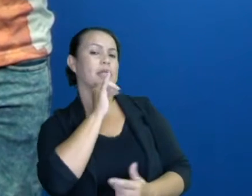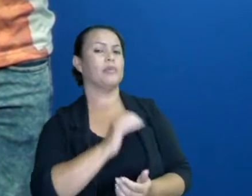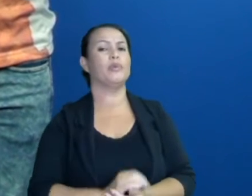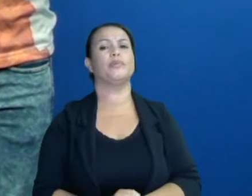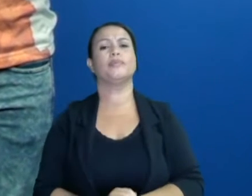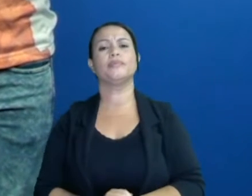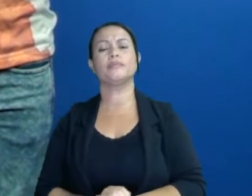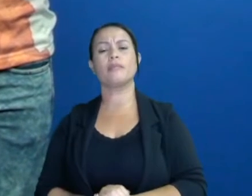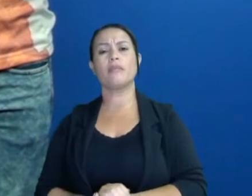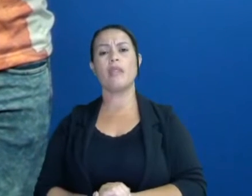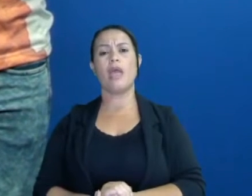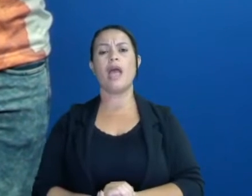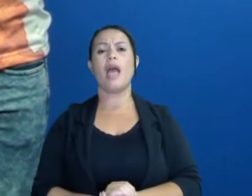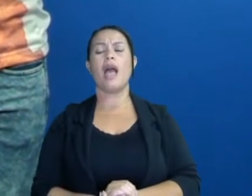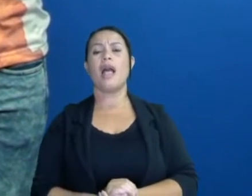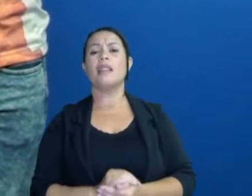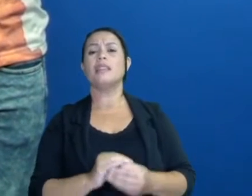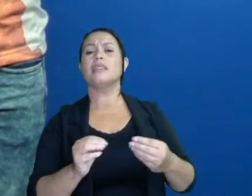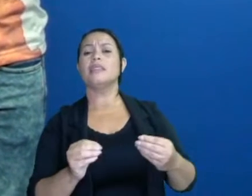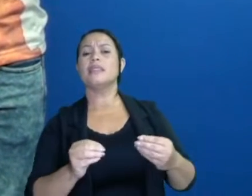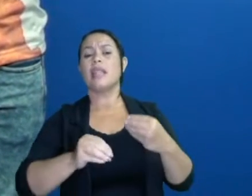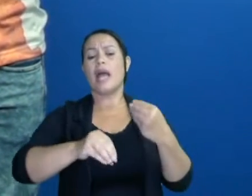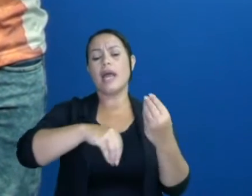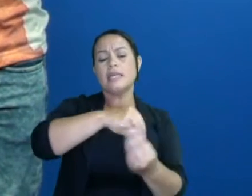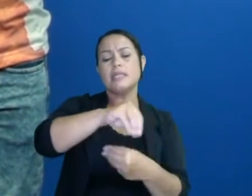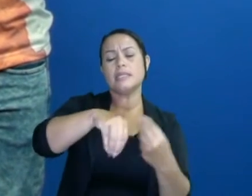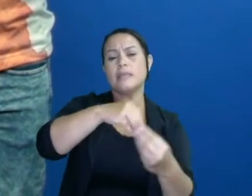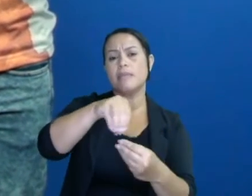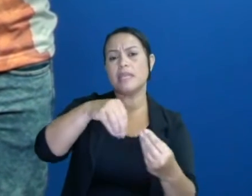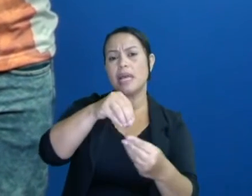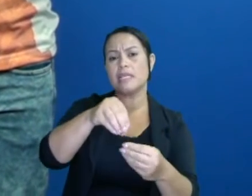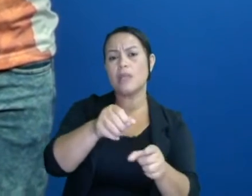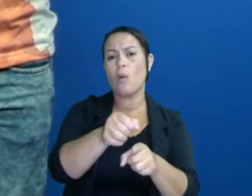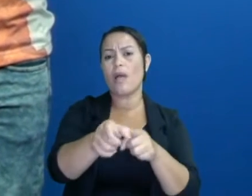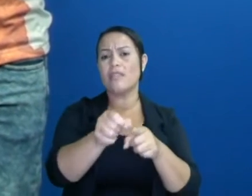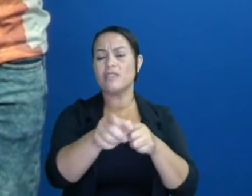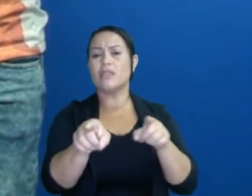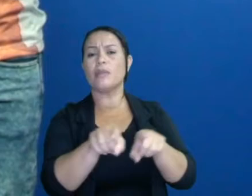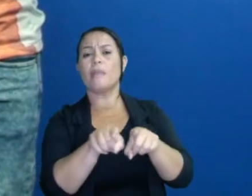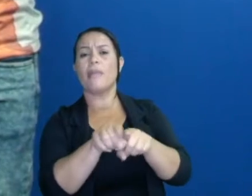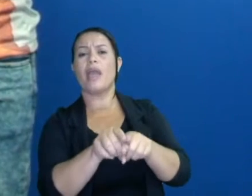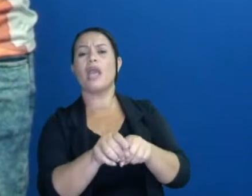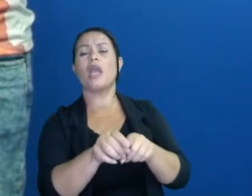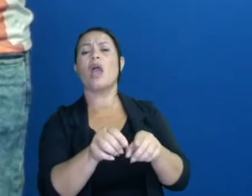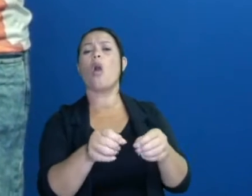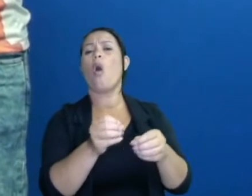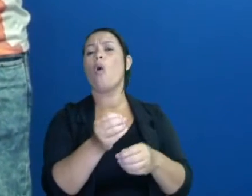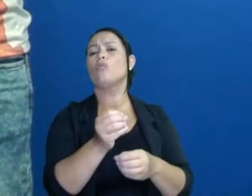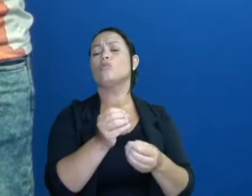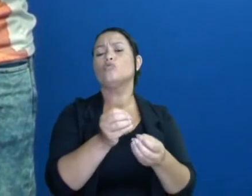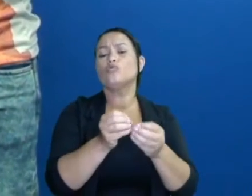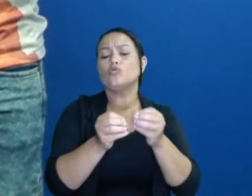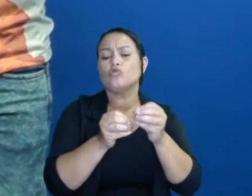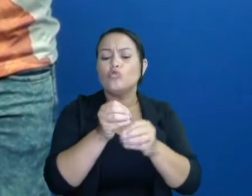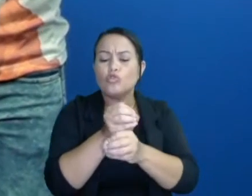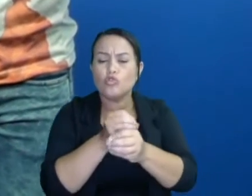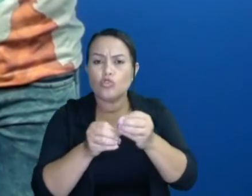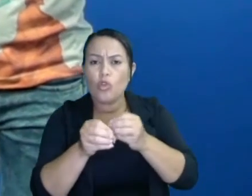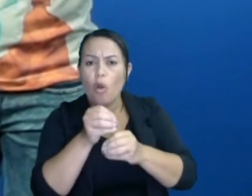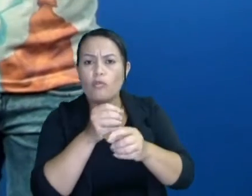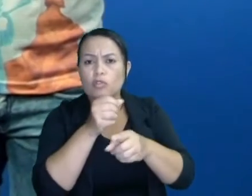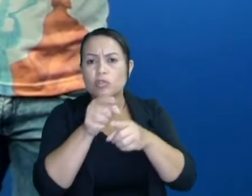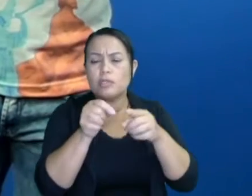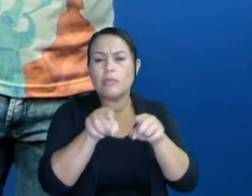na inseminação artificial, tanto o sêmen quanto os óvulos são armazenados no nitrogênio